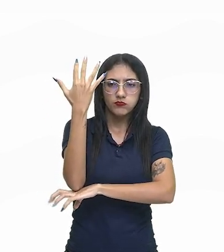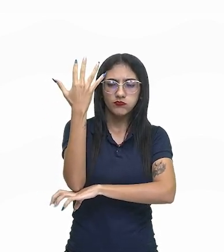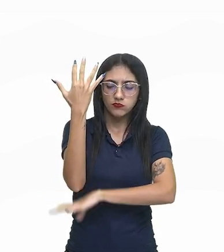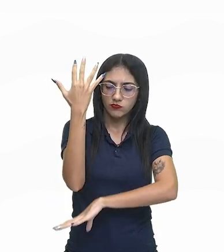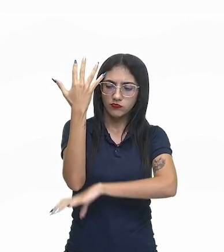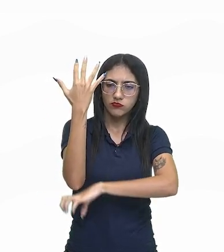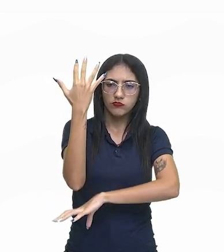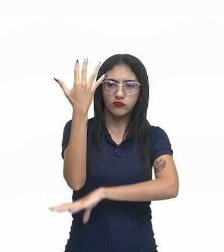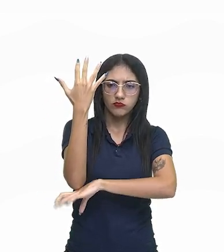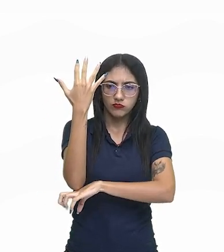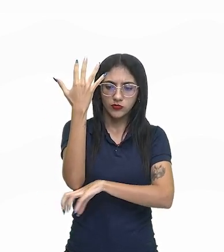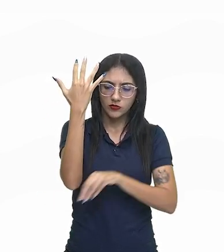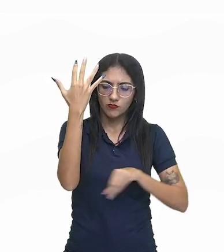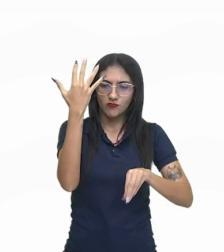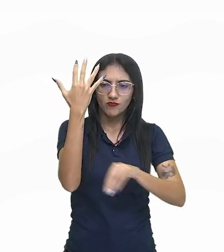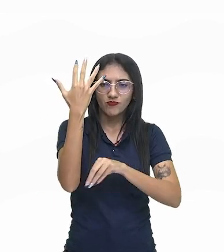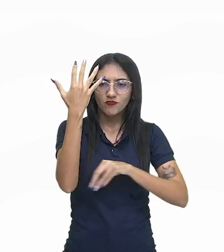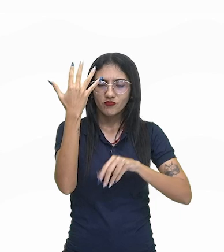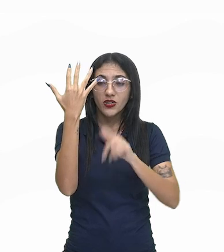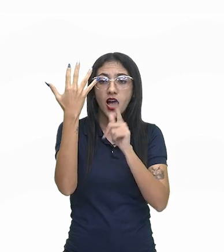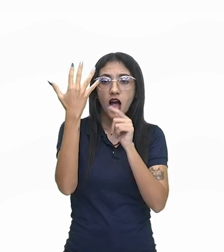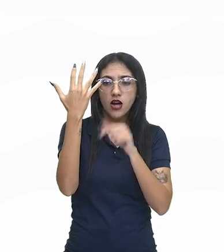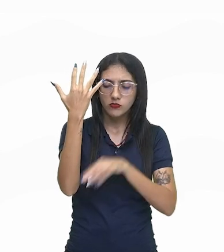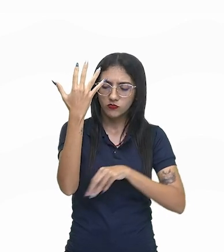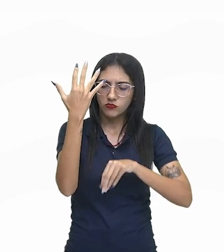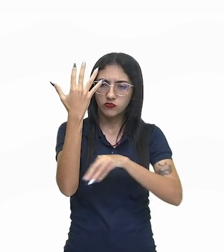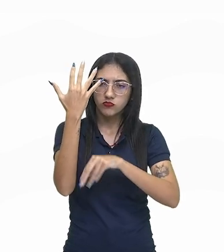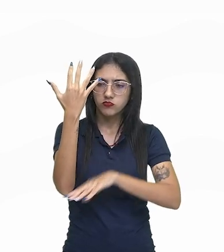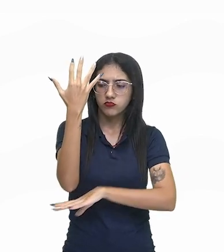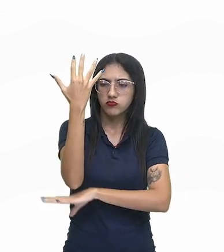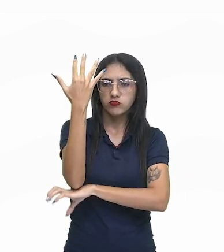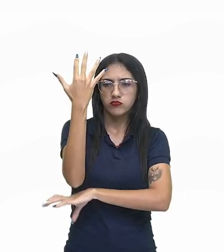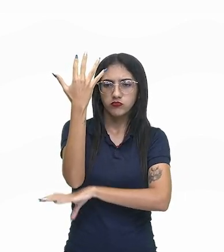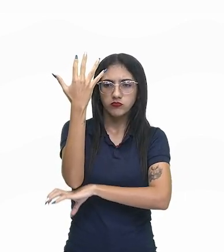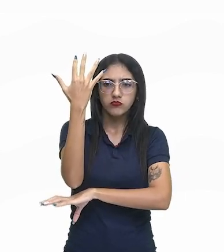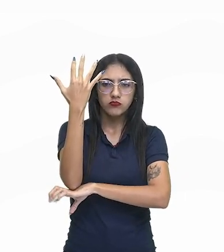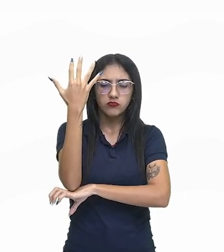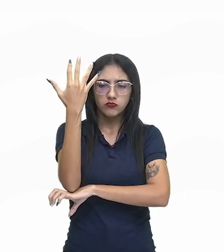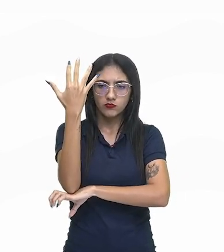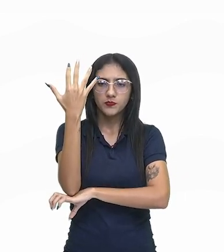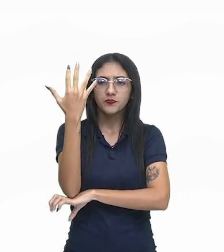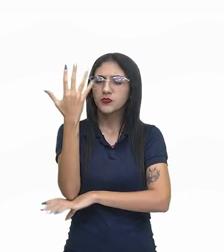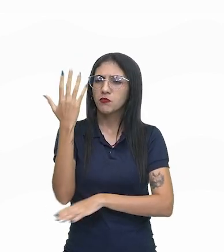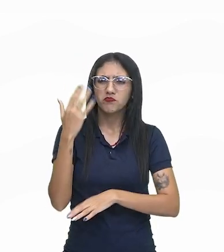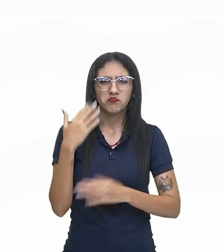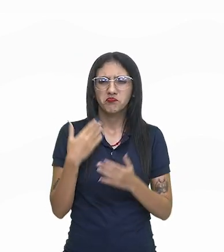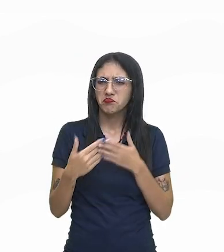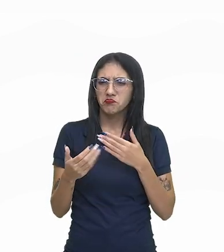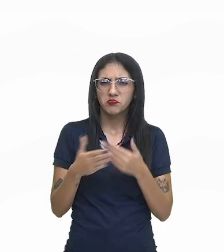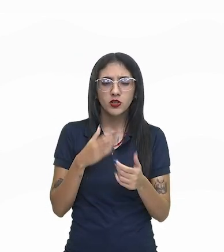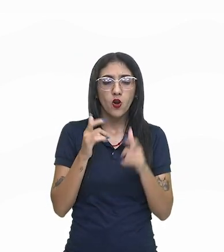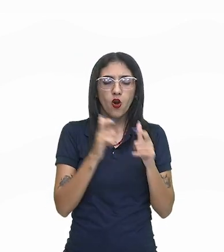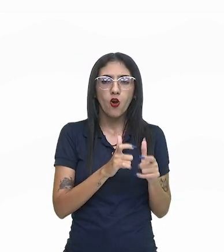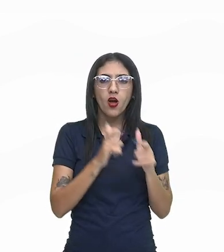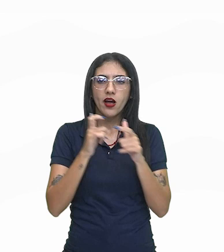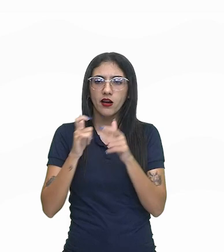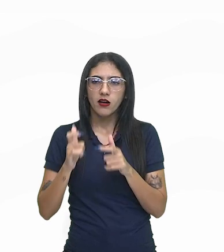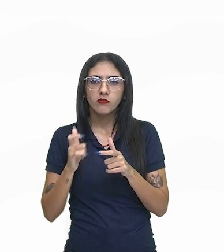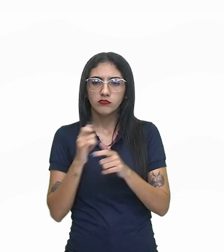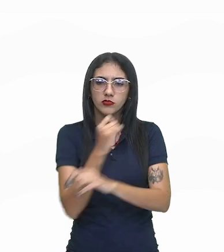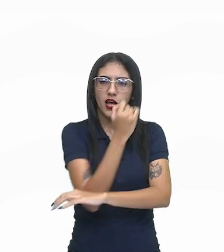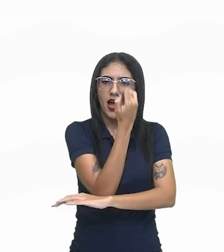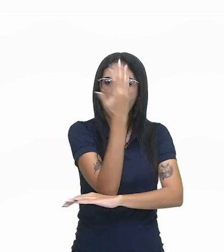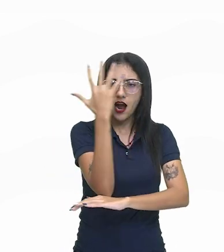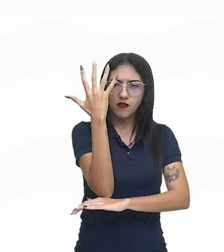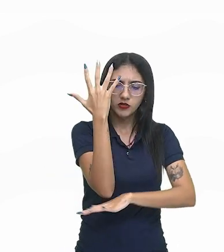solo, de água do meio onde a planta está, né? Pode ser o solo, pode ser o meio aquático. Onde estiver o substrato, né, com a presença